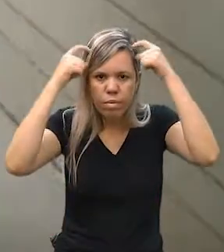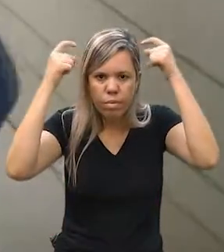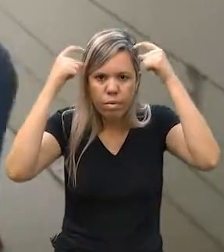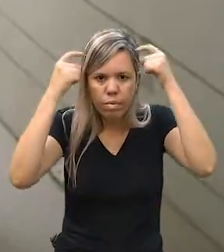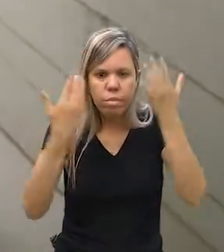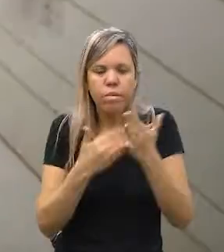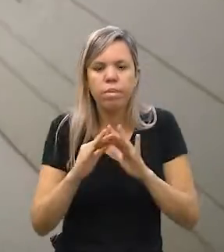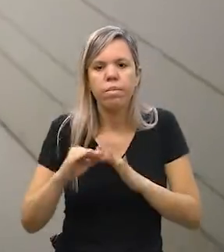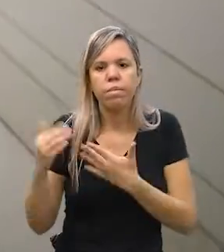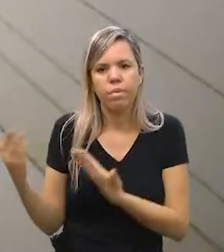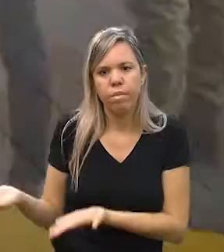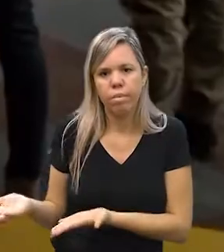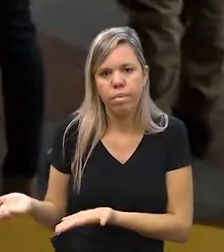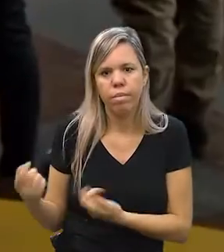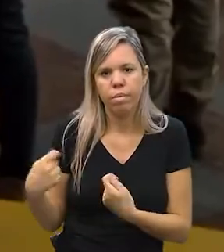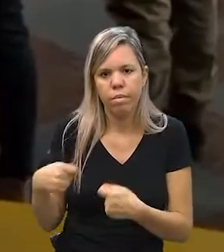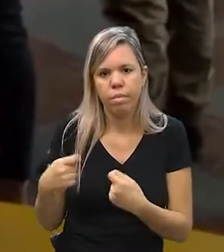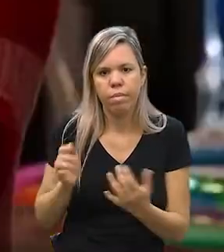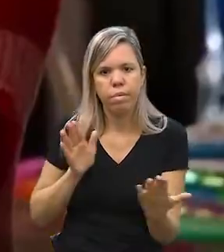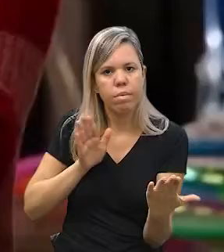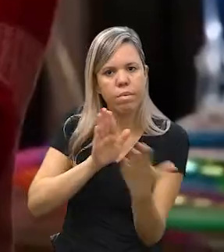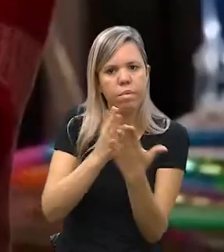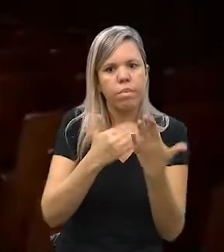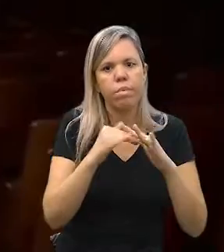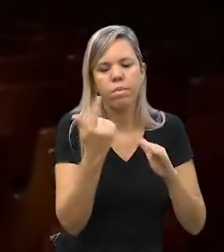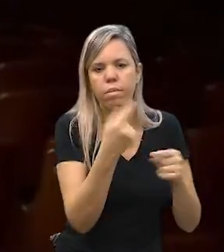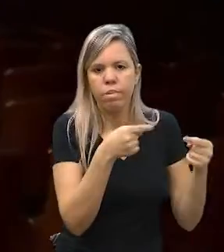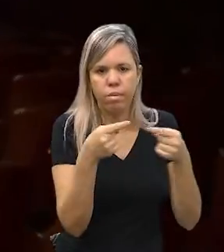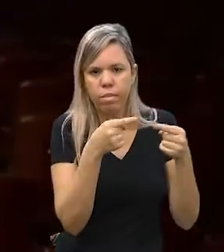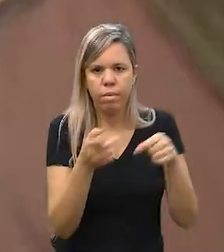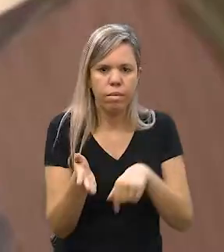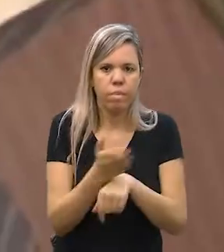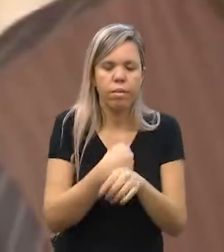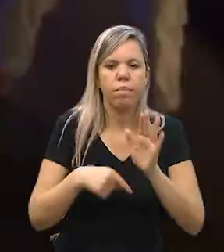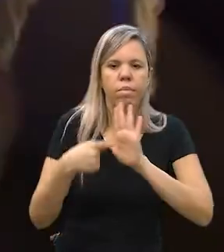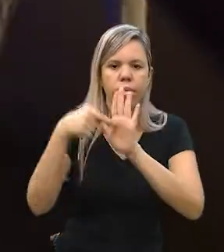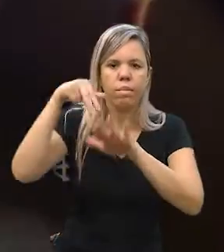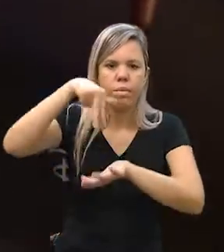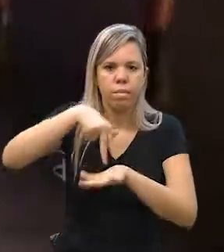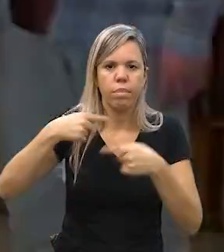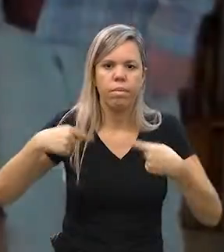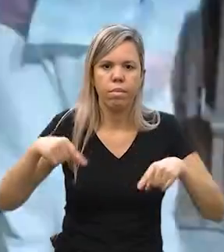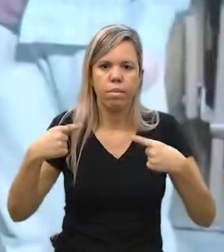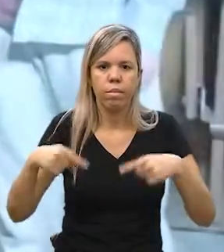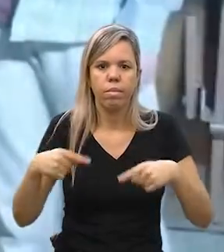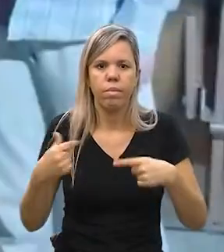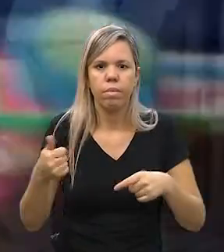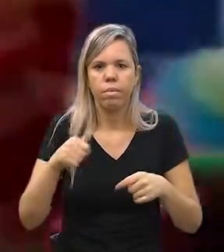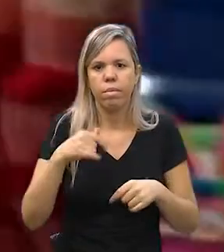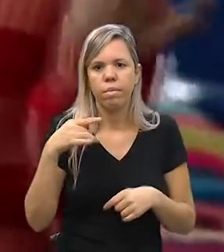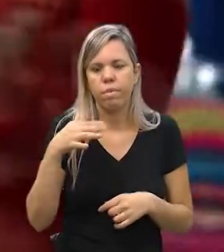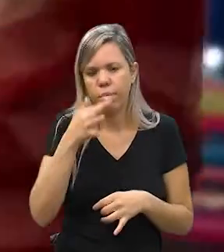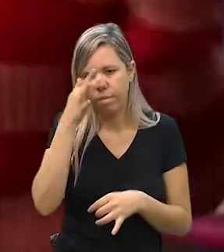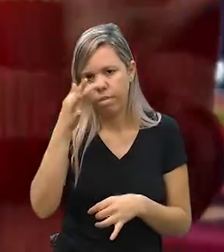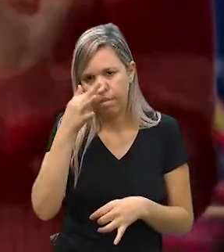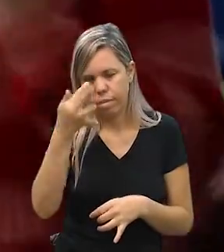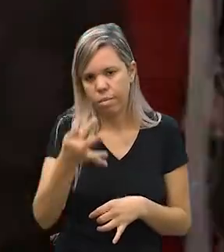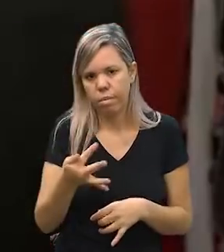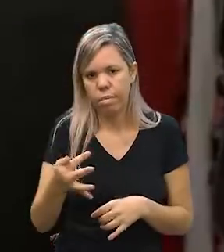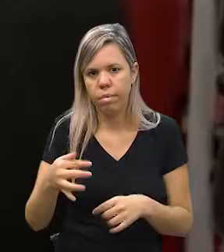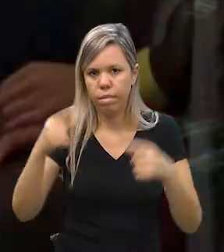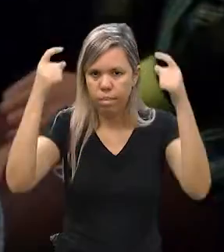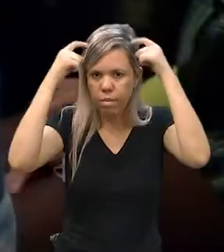escola East High precisa confrontar uma escola rival antes de apresentar o musical da primavera. Está lá na